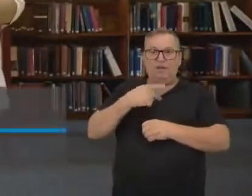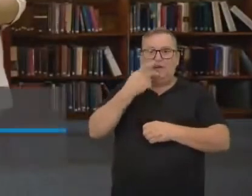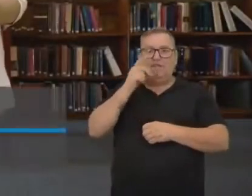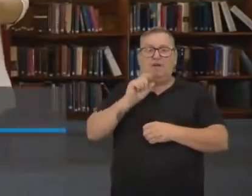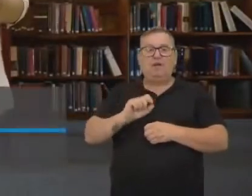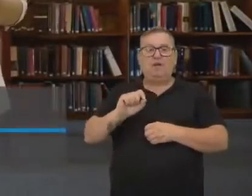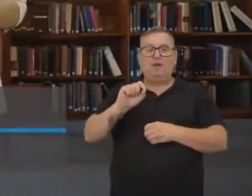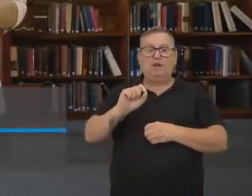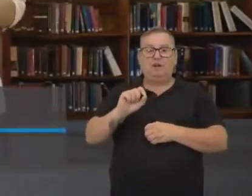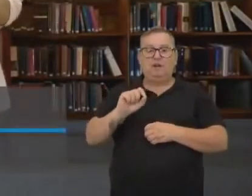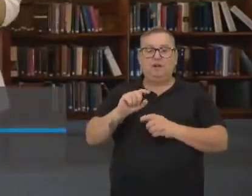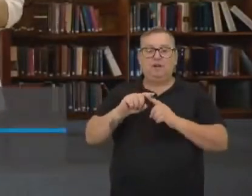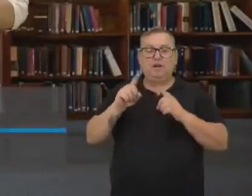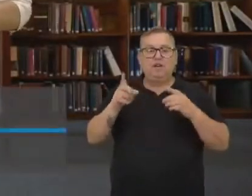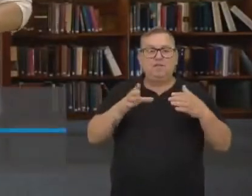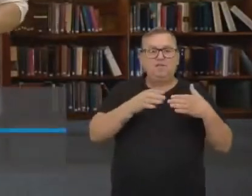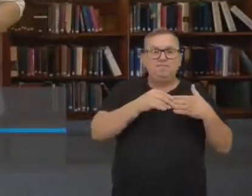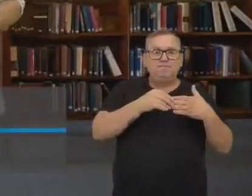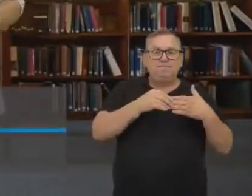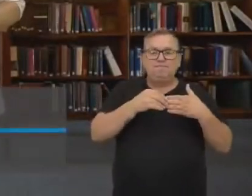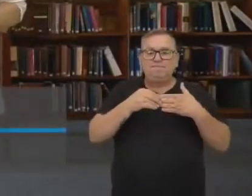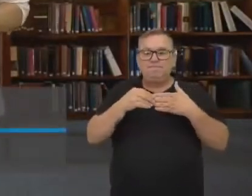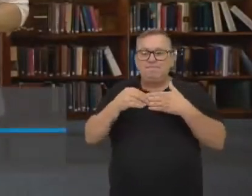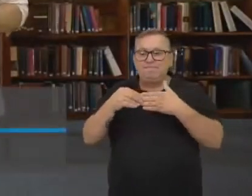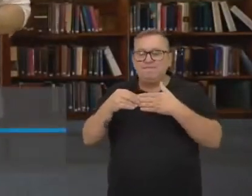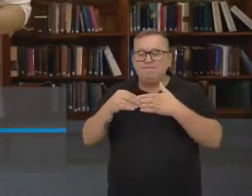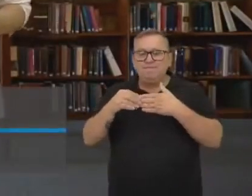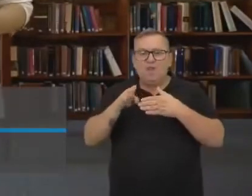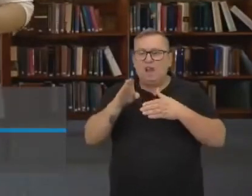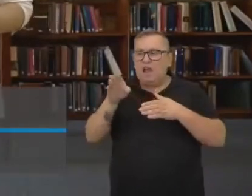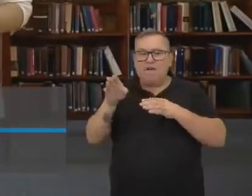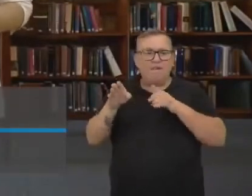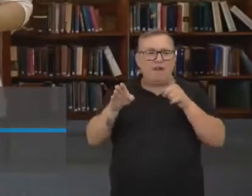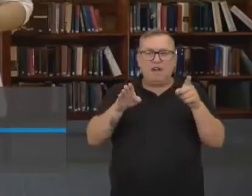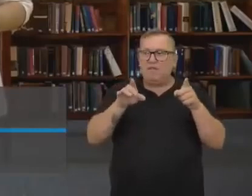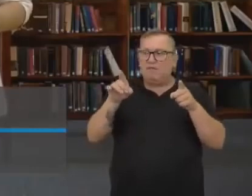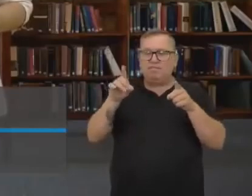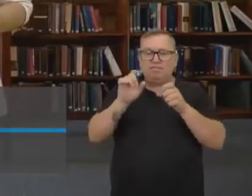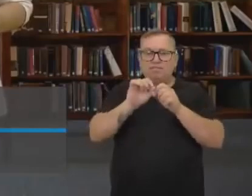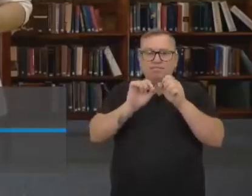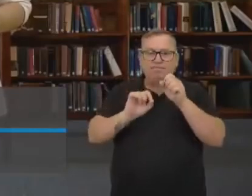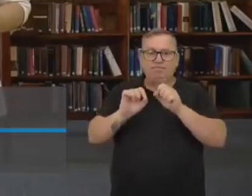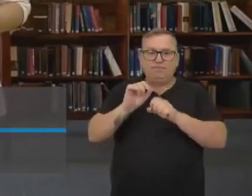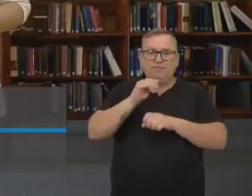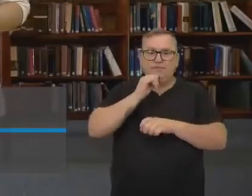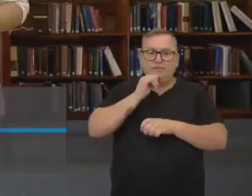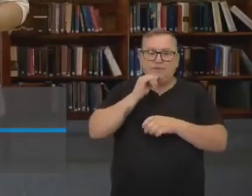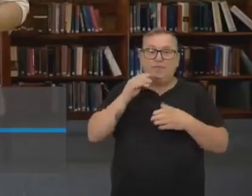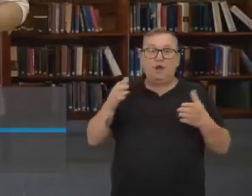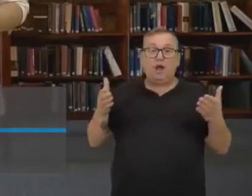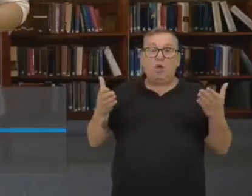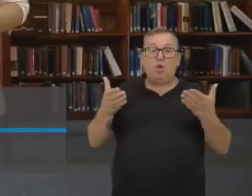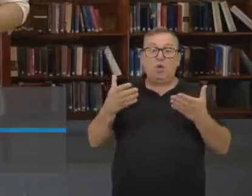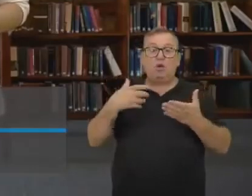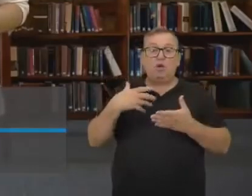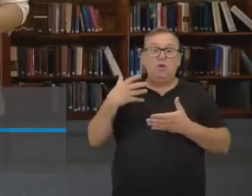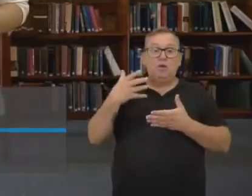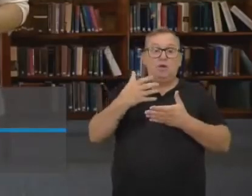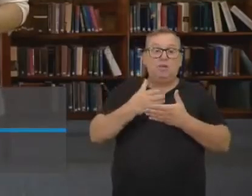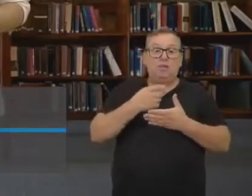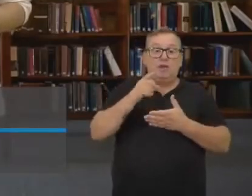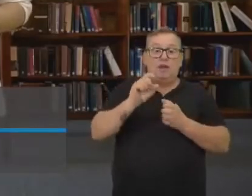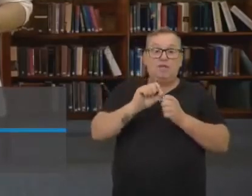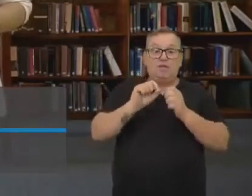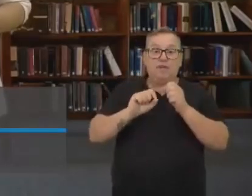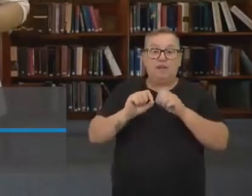o norte, né? Como se fosse um mentor, não é isso, professor Anderson? Isso, ele vai criando a narrativa. Então, por exemplo, então agora eu quero pegar aquela pá e vou